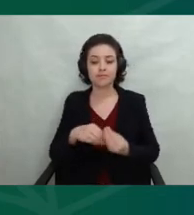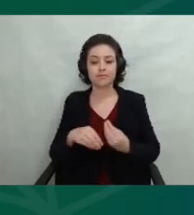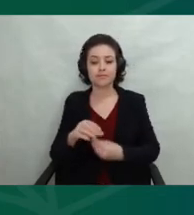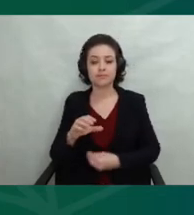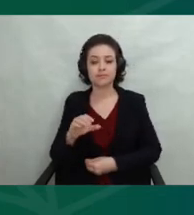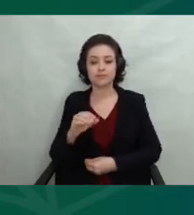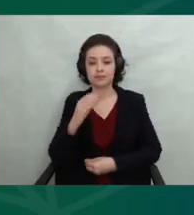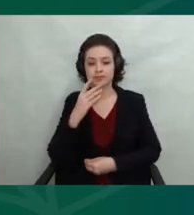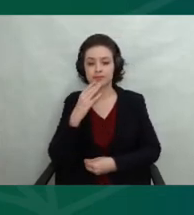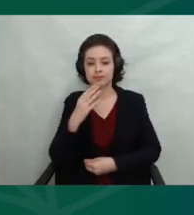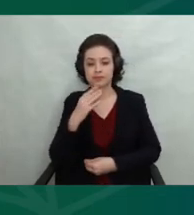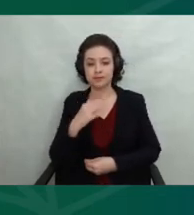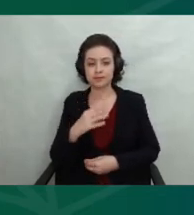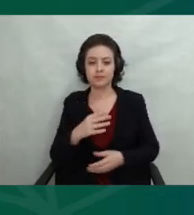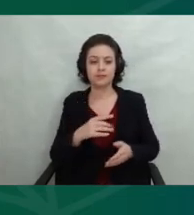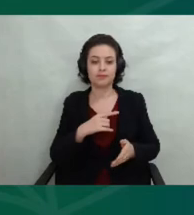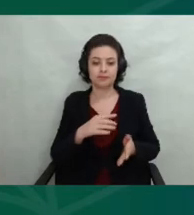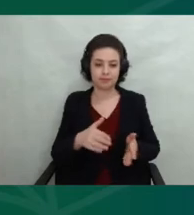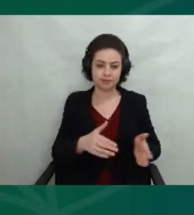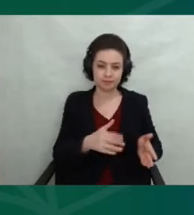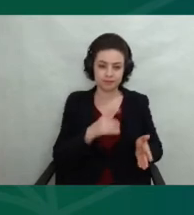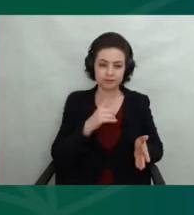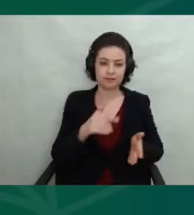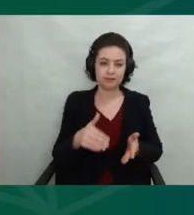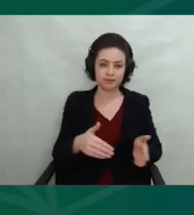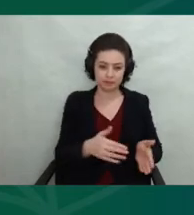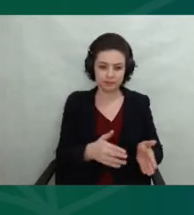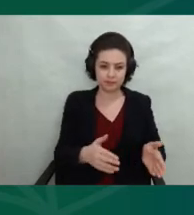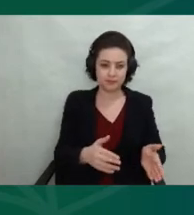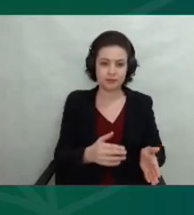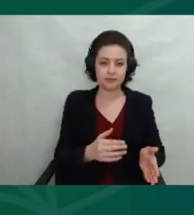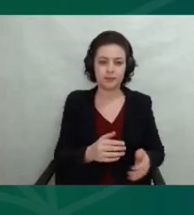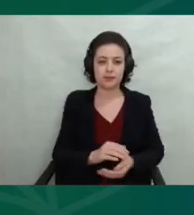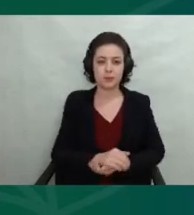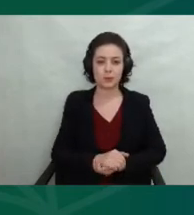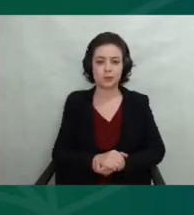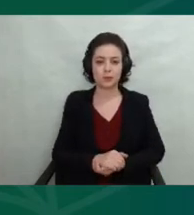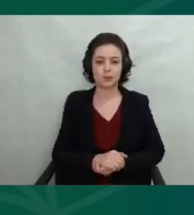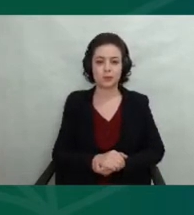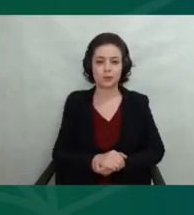rio. Agora, um corante isoladamente poderia causar